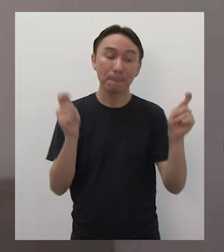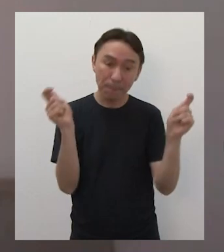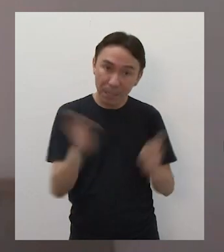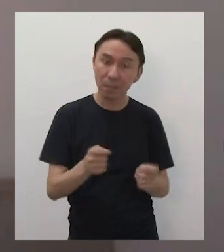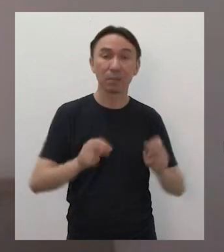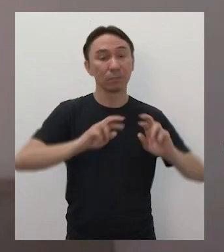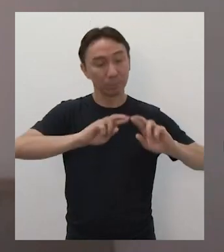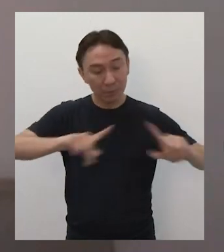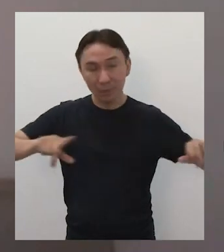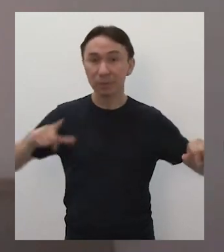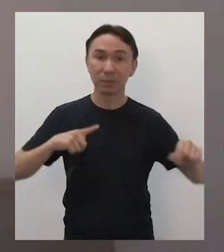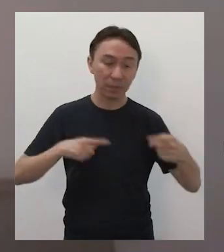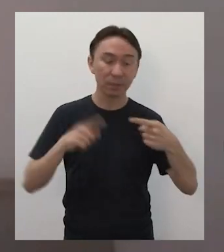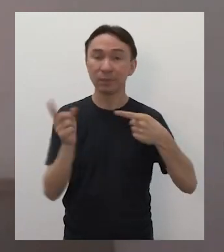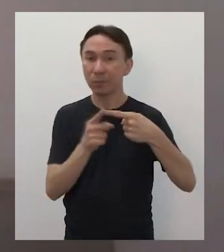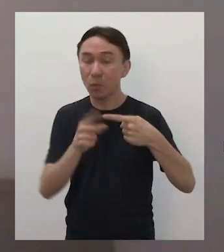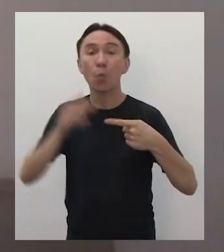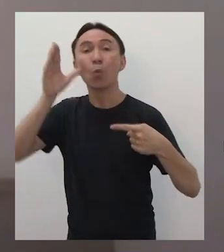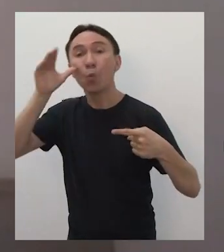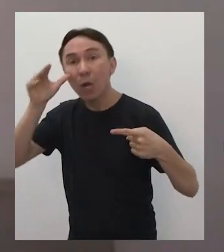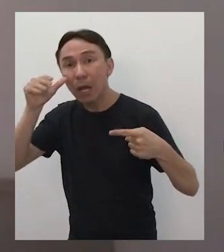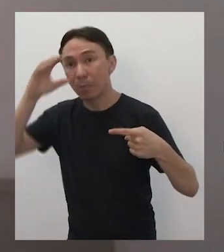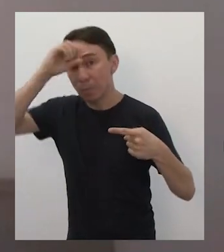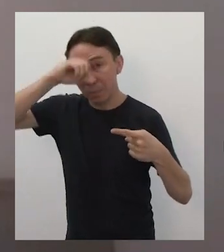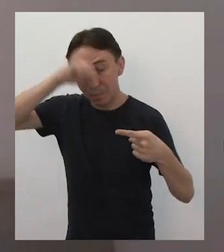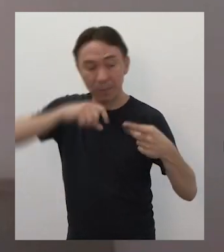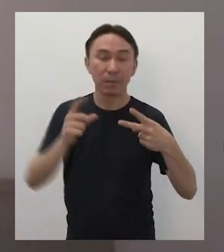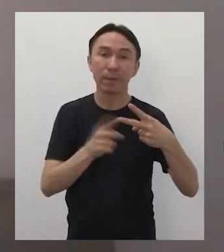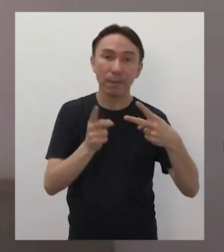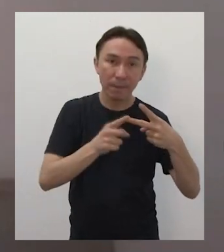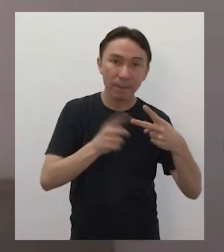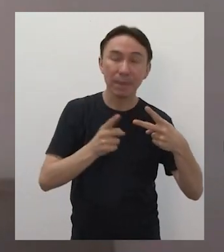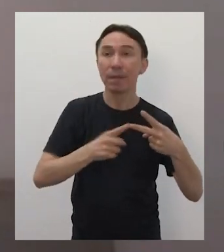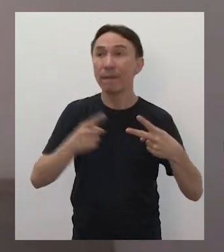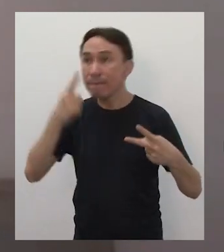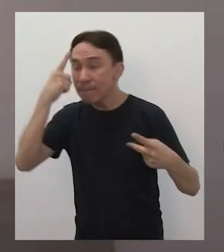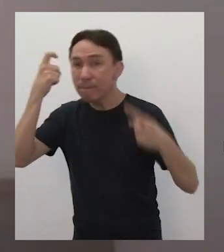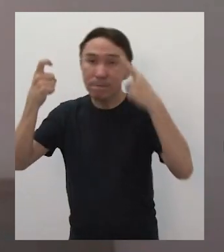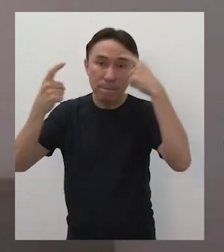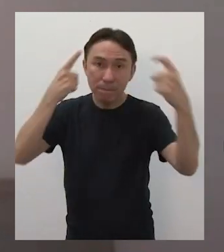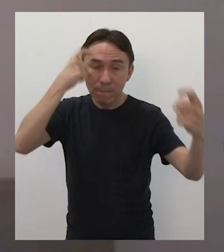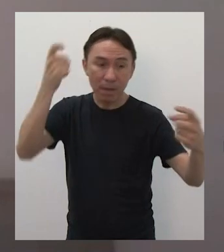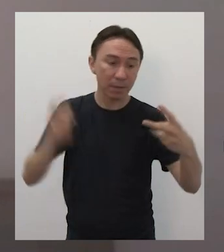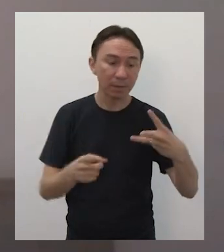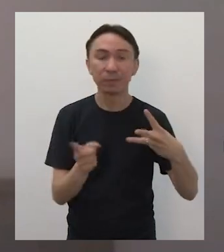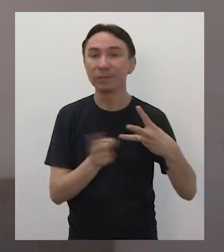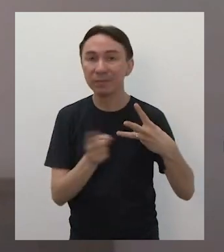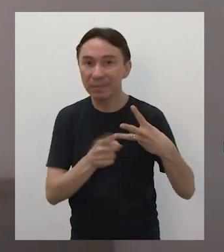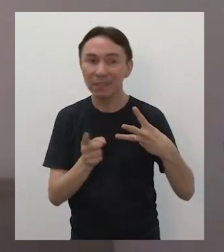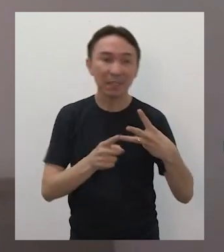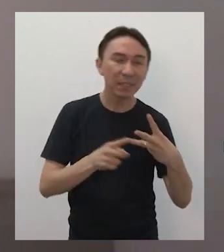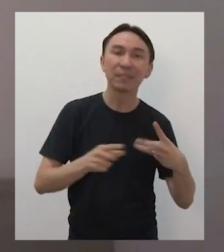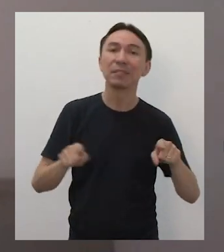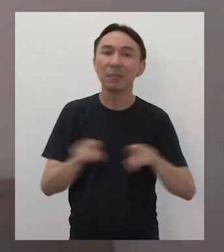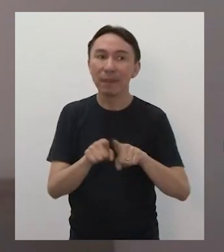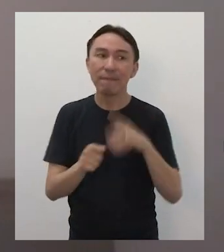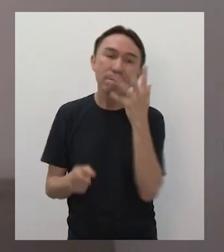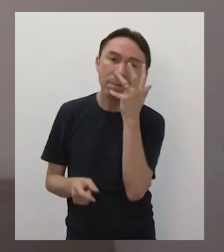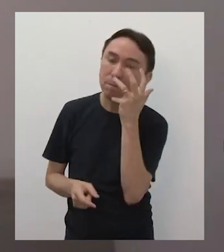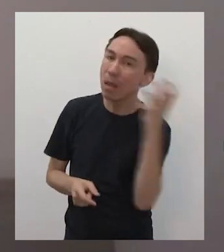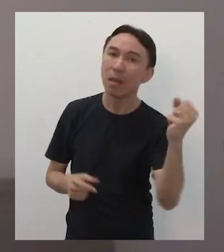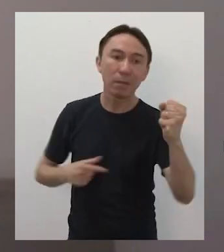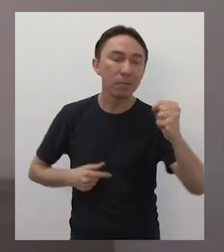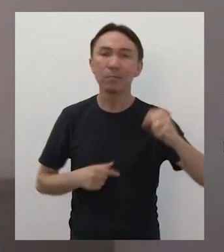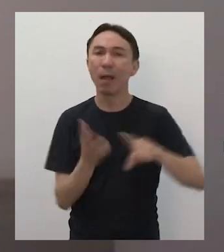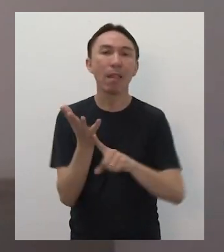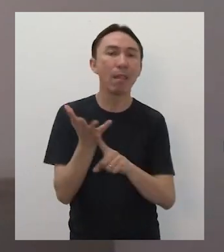aprender, a imaginação criativa e o interesse artístico. A curiosidade para aprender, o nome já diz muito, é